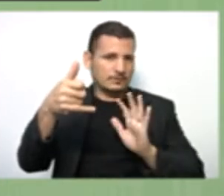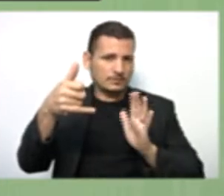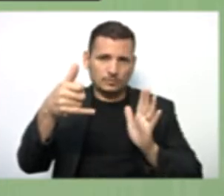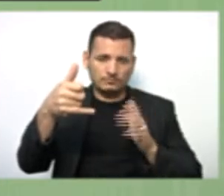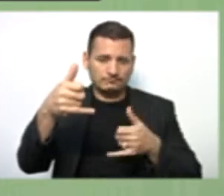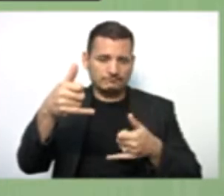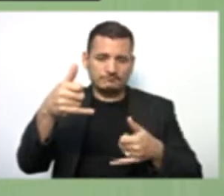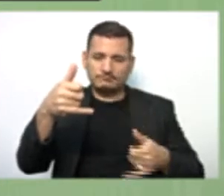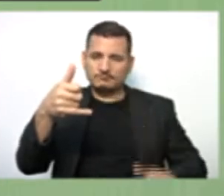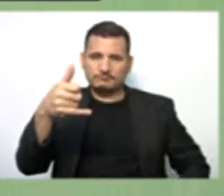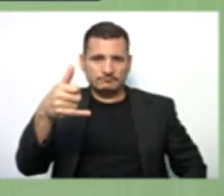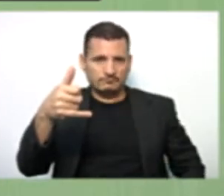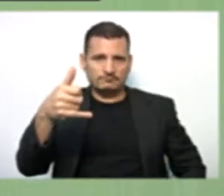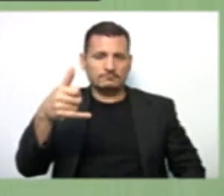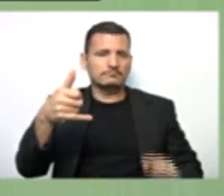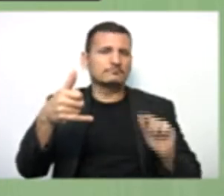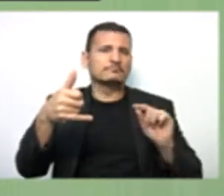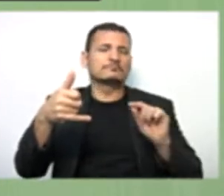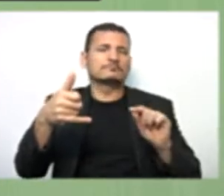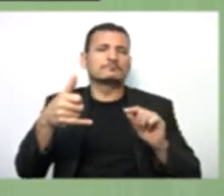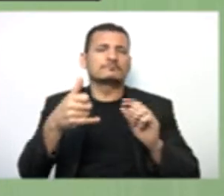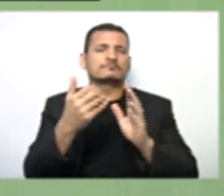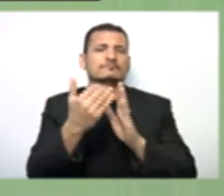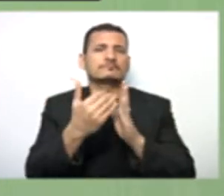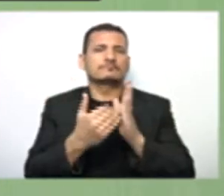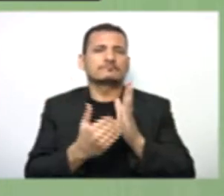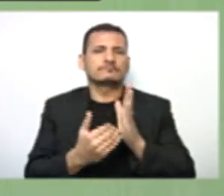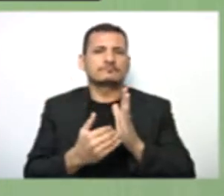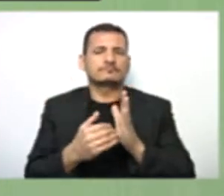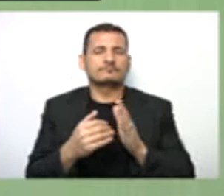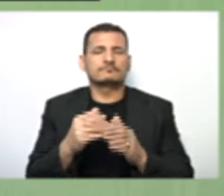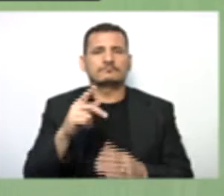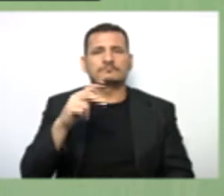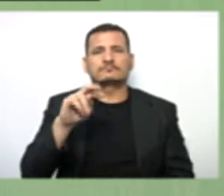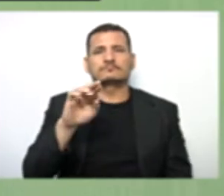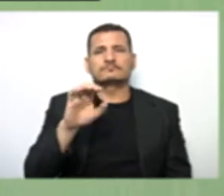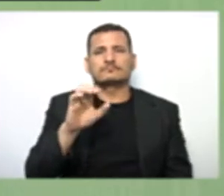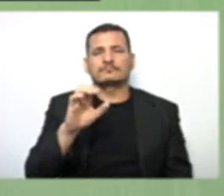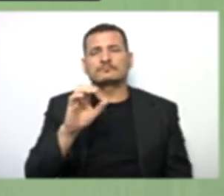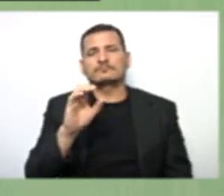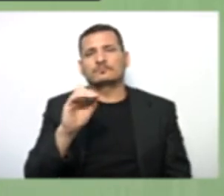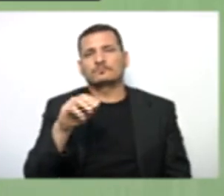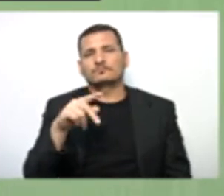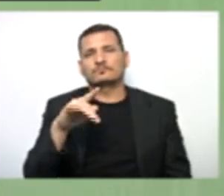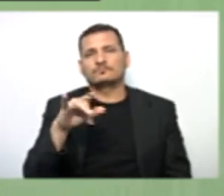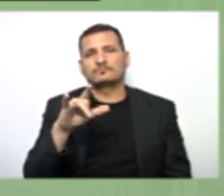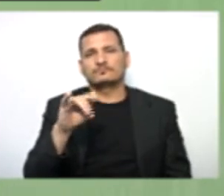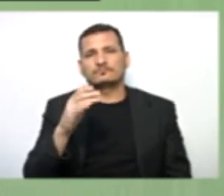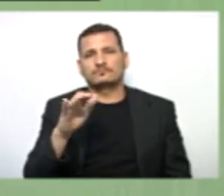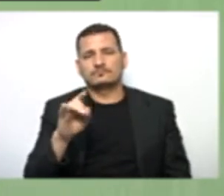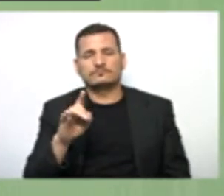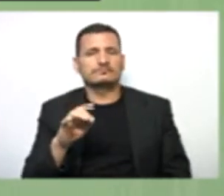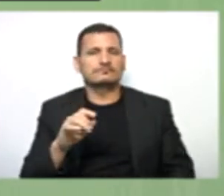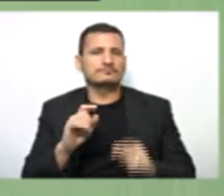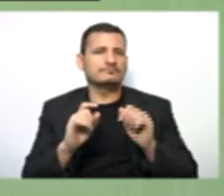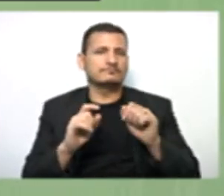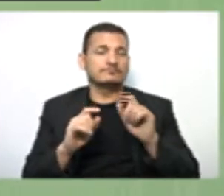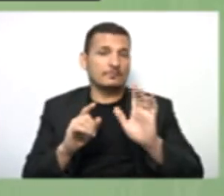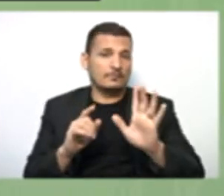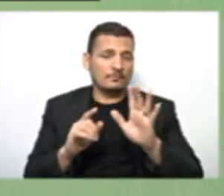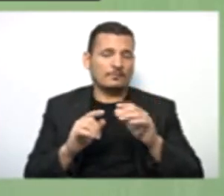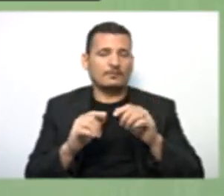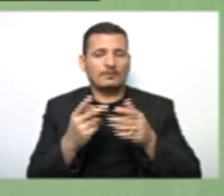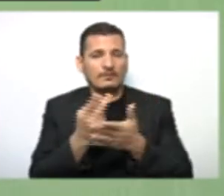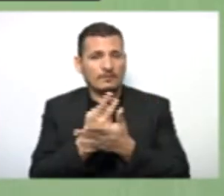texto iria fazer o programa, desculpa, de pré-compilação iria reclamar, iria falar assim, olha, tá